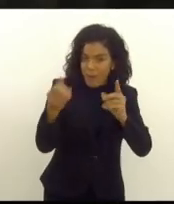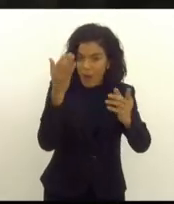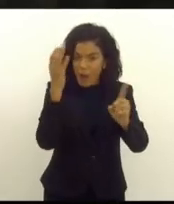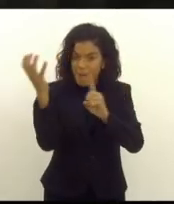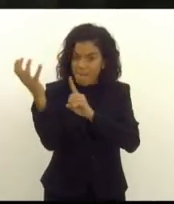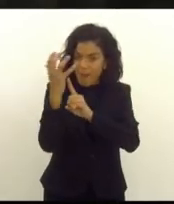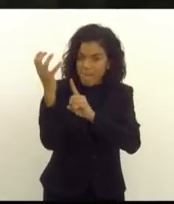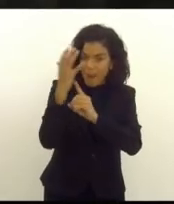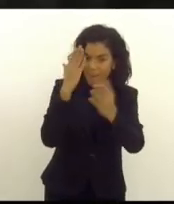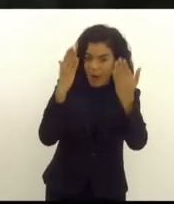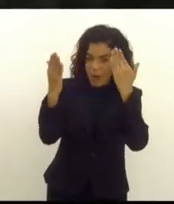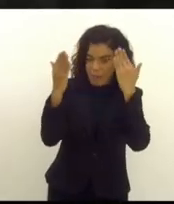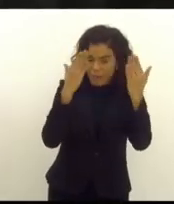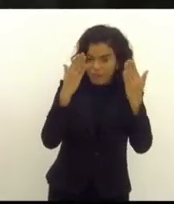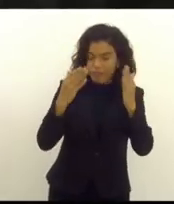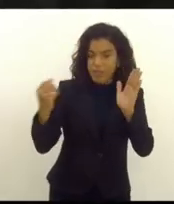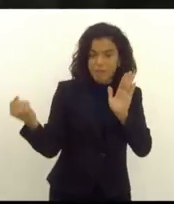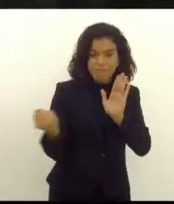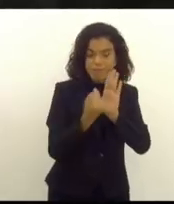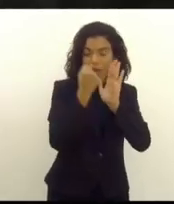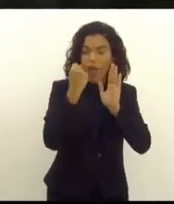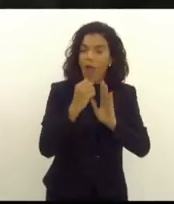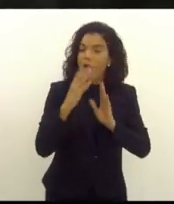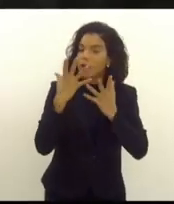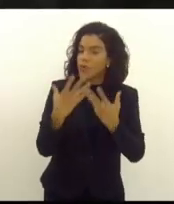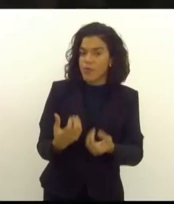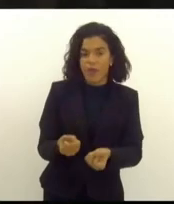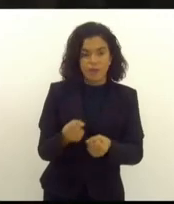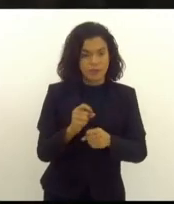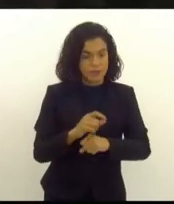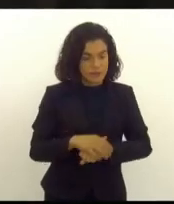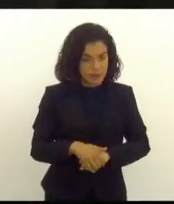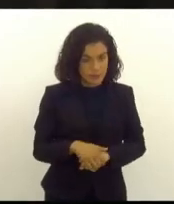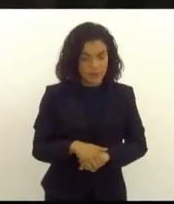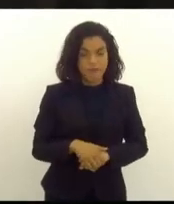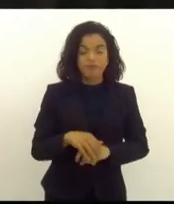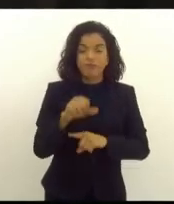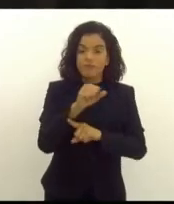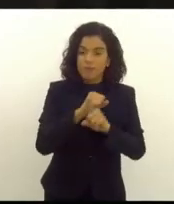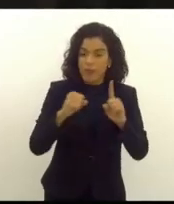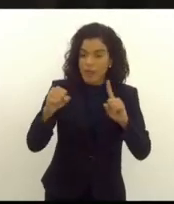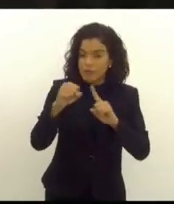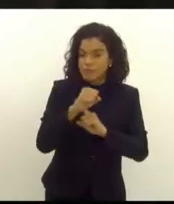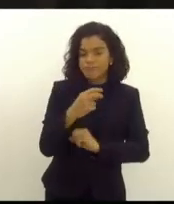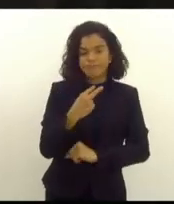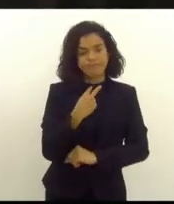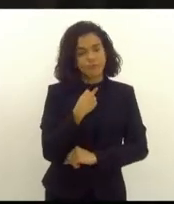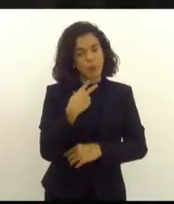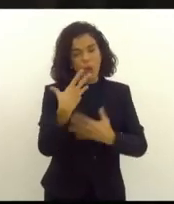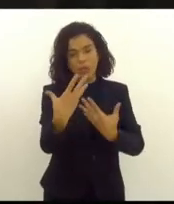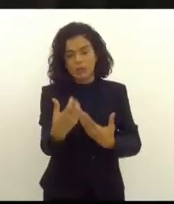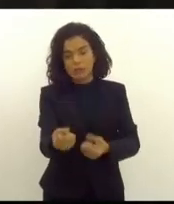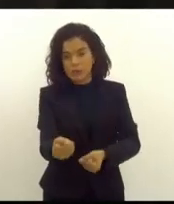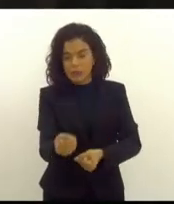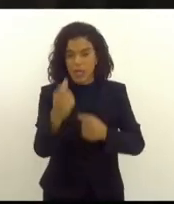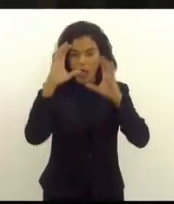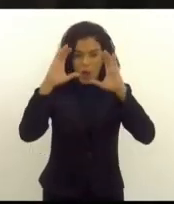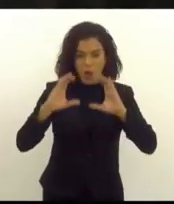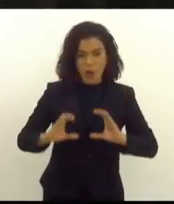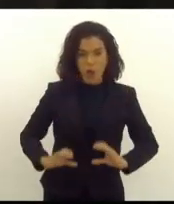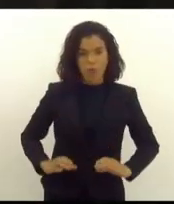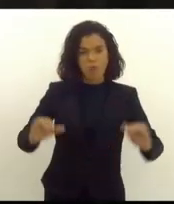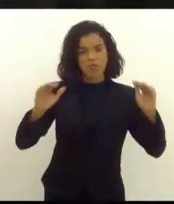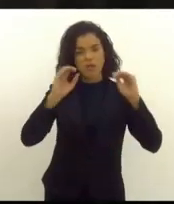psicológica e simbólica é inaceitável a sociedade não Pode admitir posturas